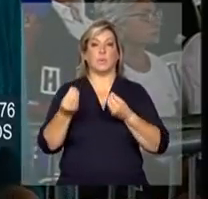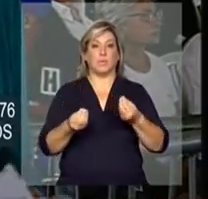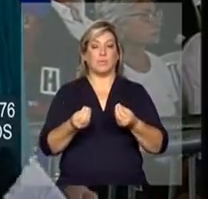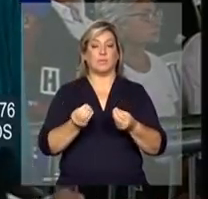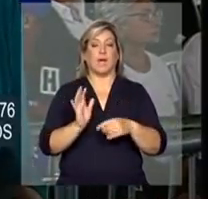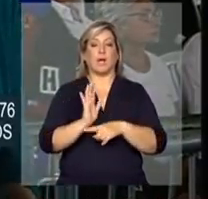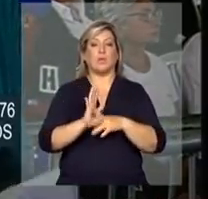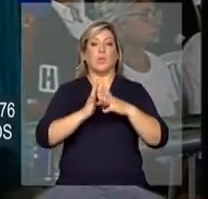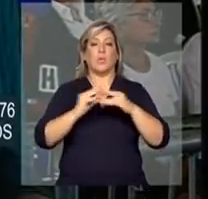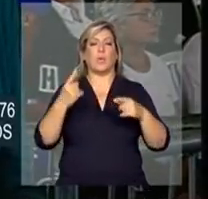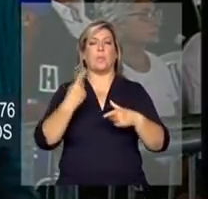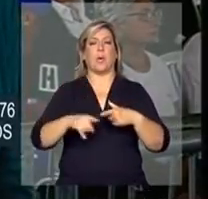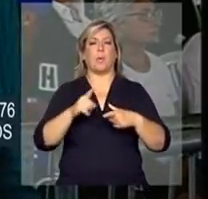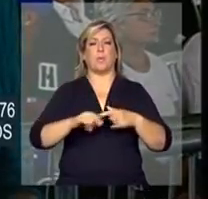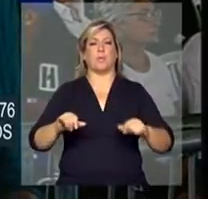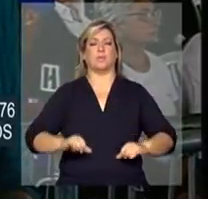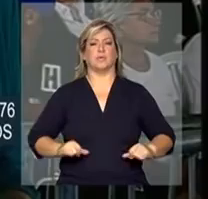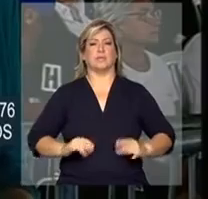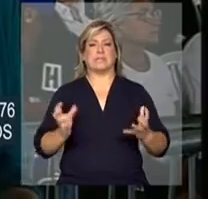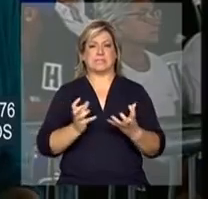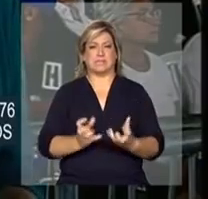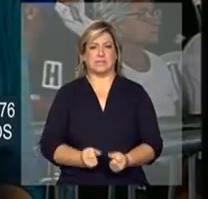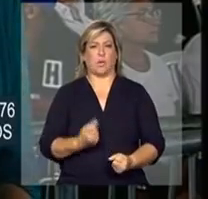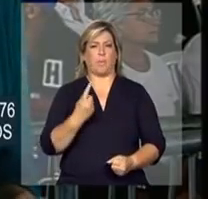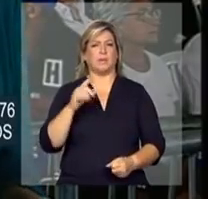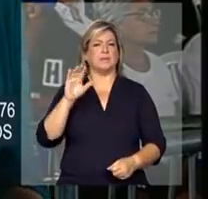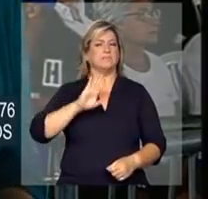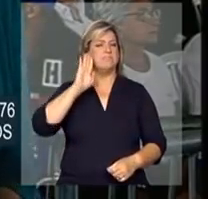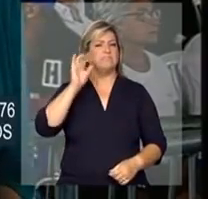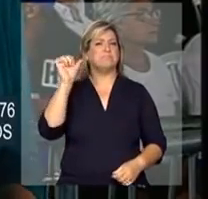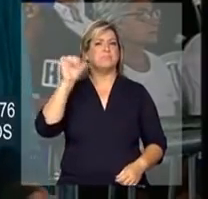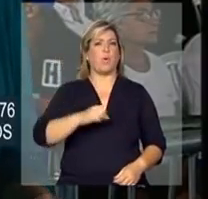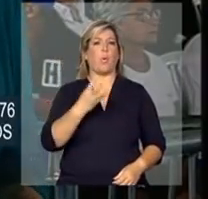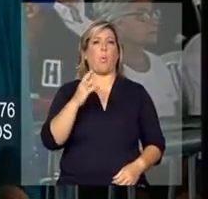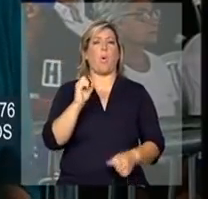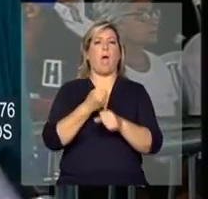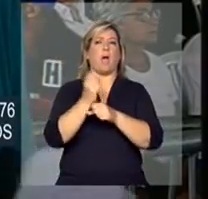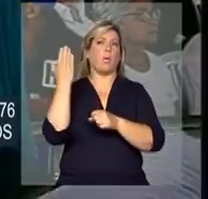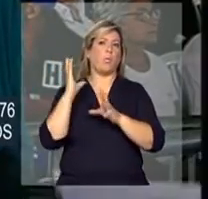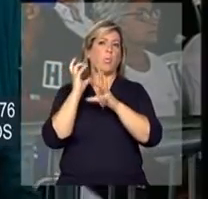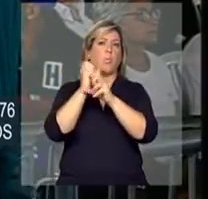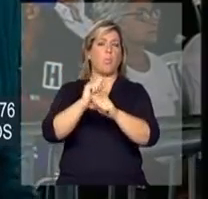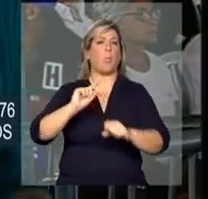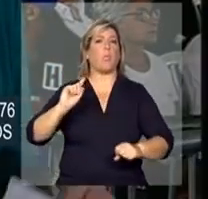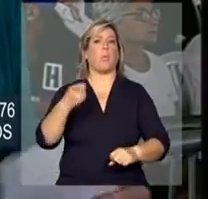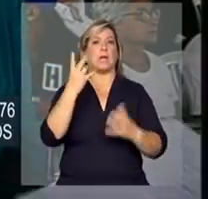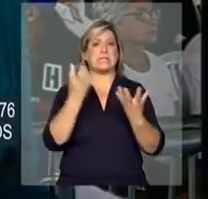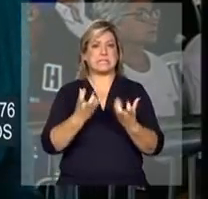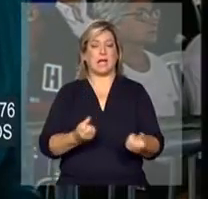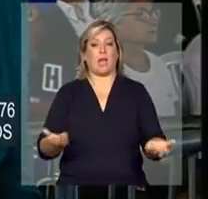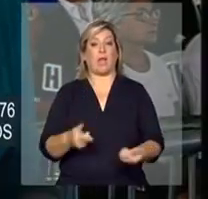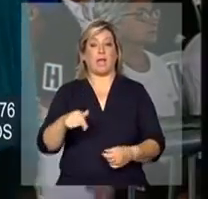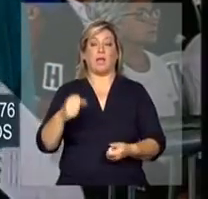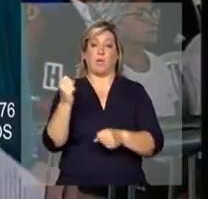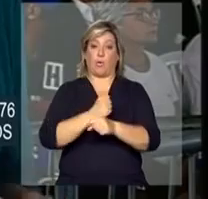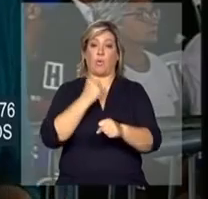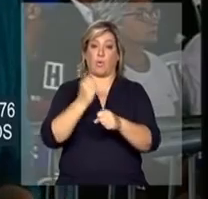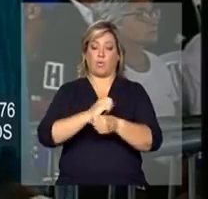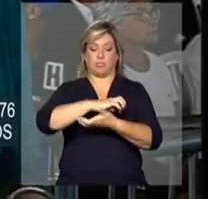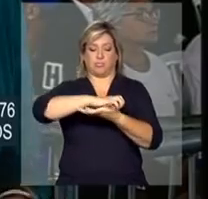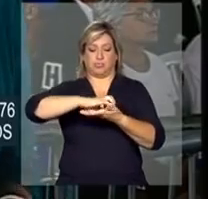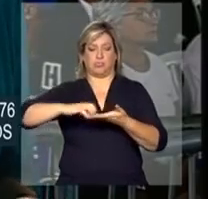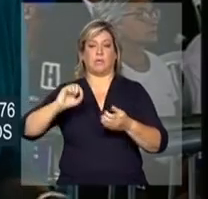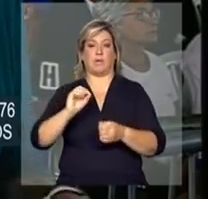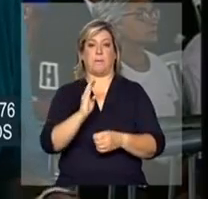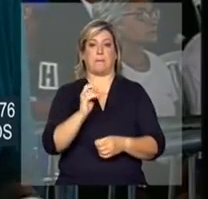seca, uma das piores dos últimos 40 anos. Elas vão ser usadas para a reconstrução de barragens, que são usadas